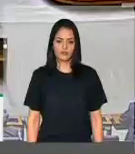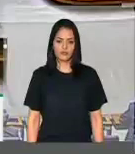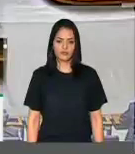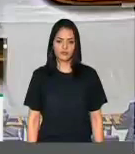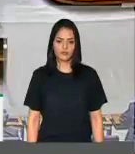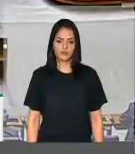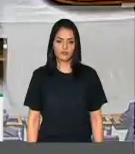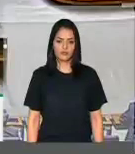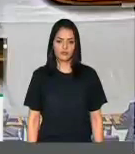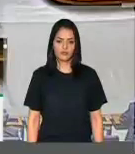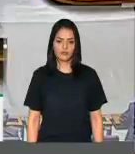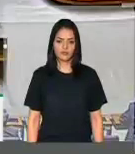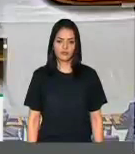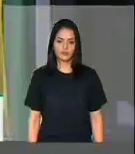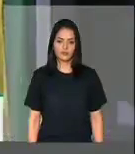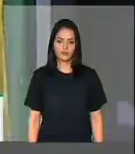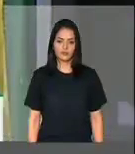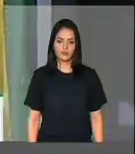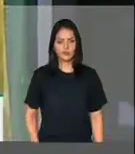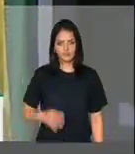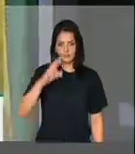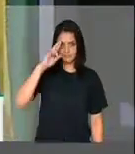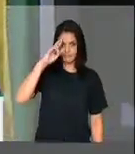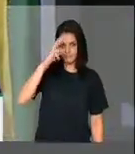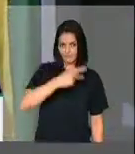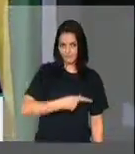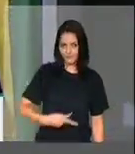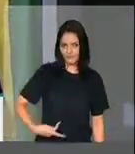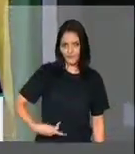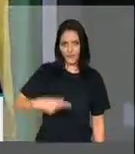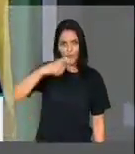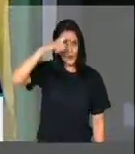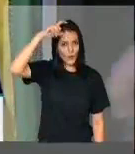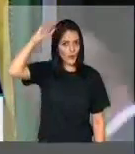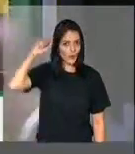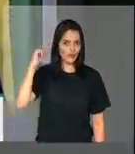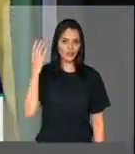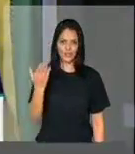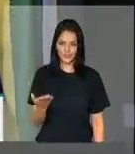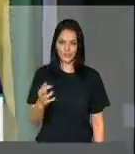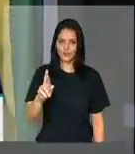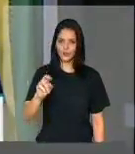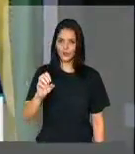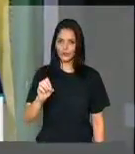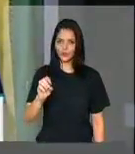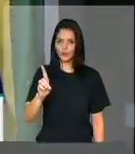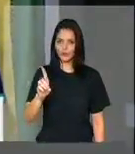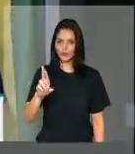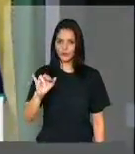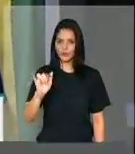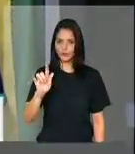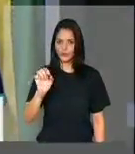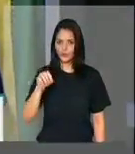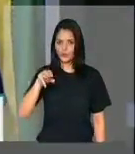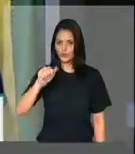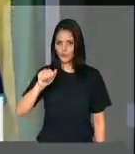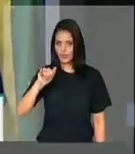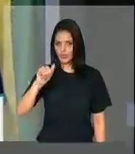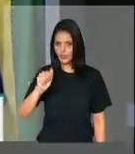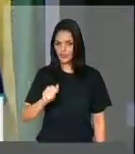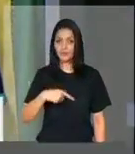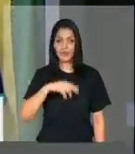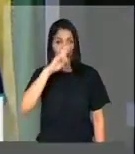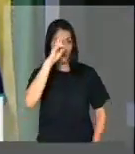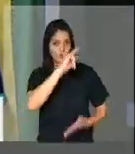Excelentíssimo senhor presidente dessa casa e dessa sessão, deputado Rodrigo Maia, autor